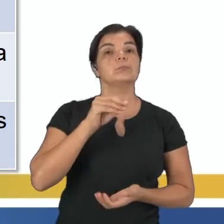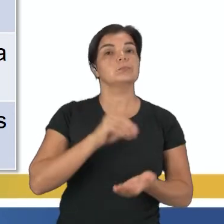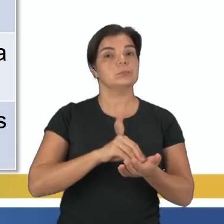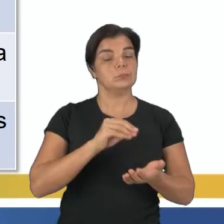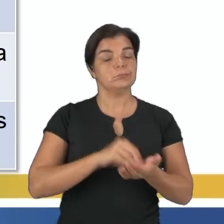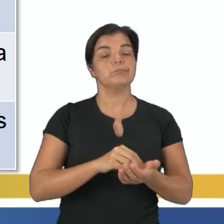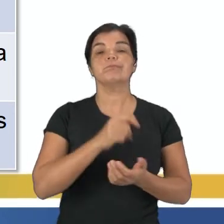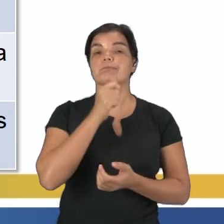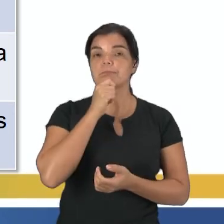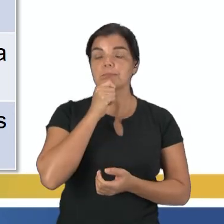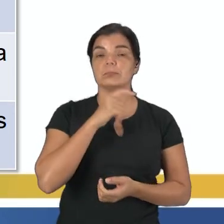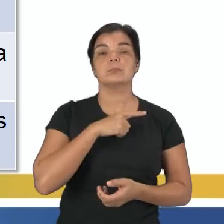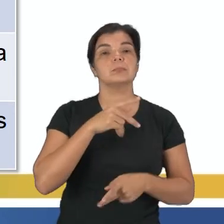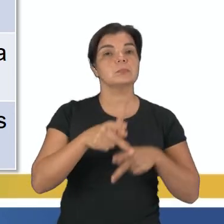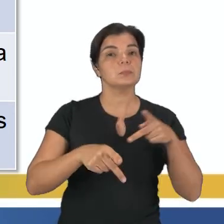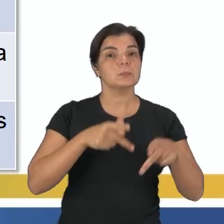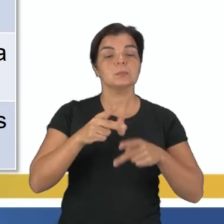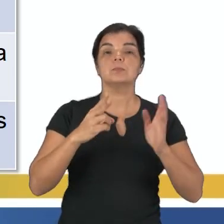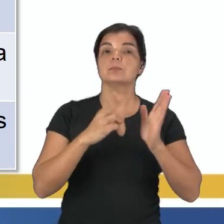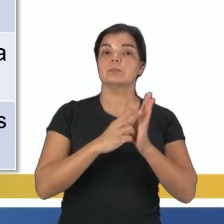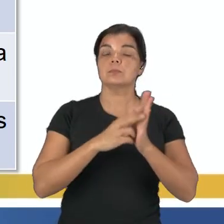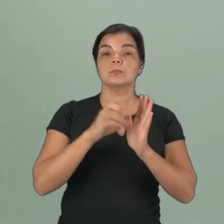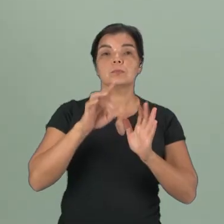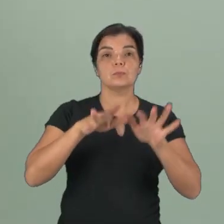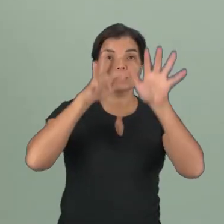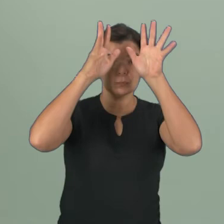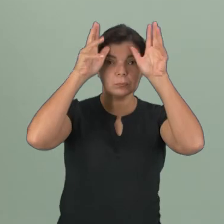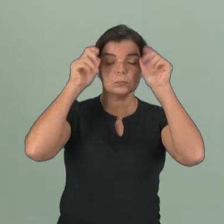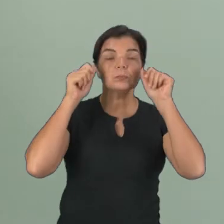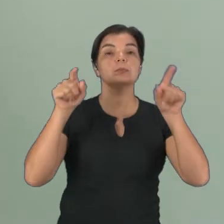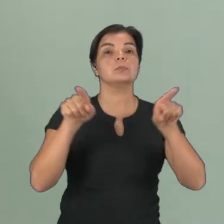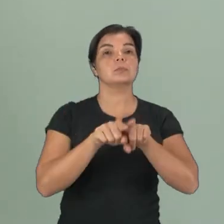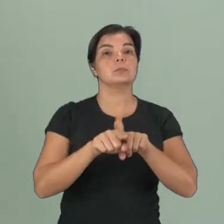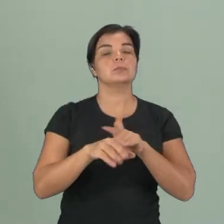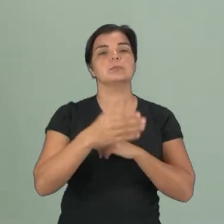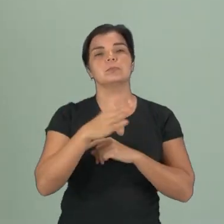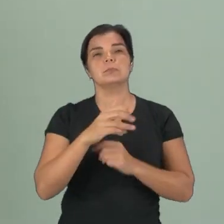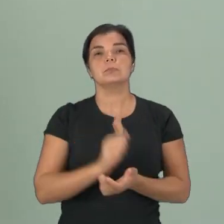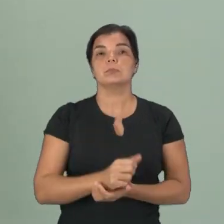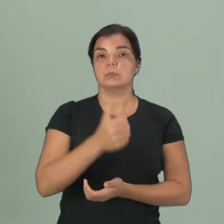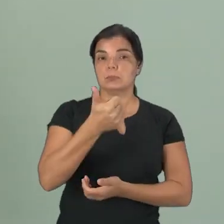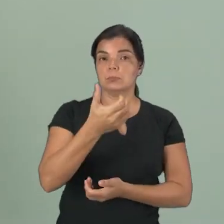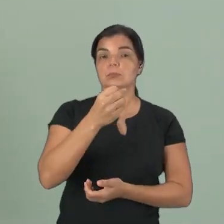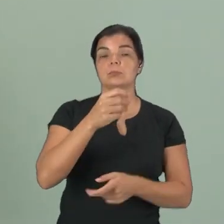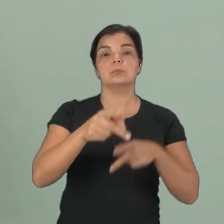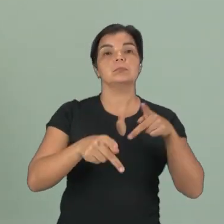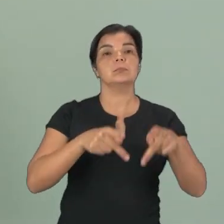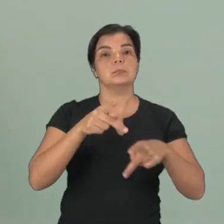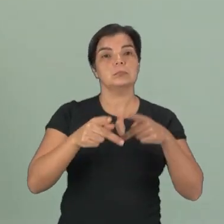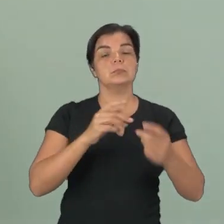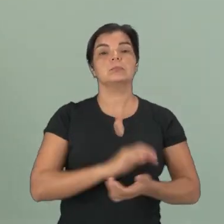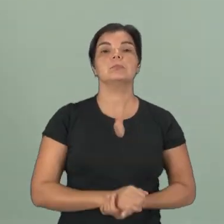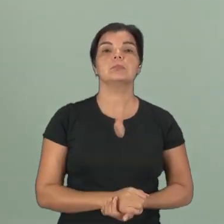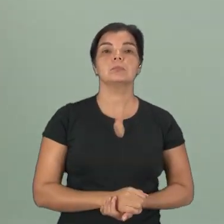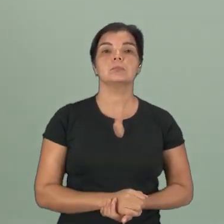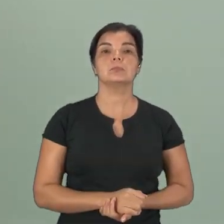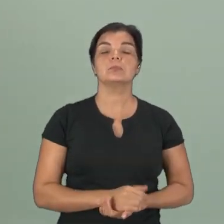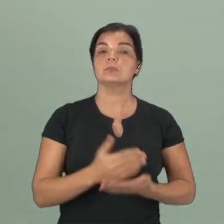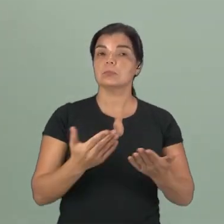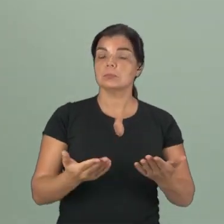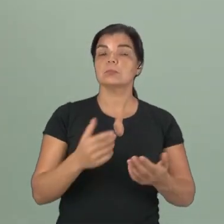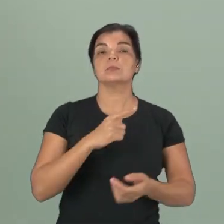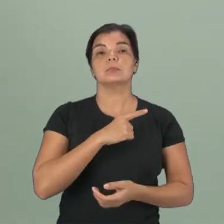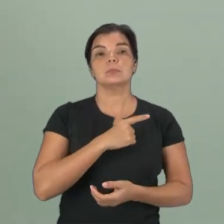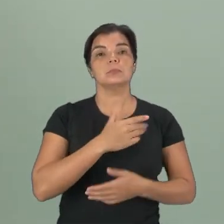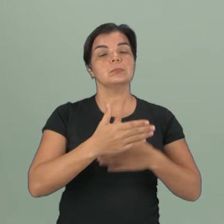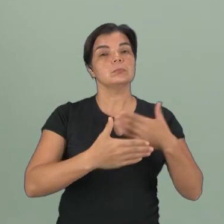falta muito? A gente tem tanta população indígena só no Acre. Atualmente a gente tem cerca de 16 populações. E a gente